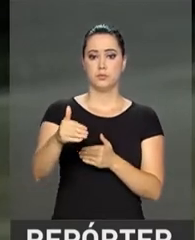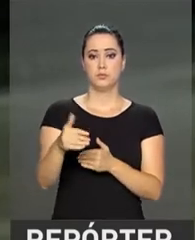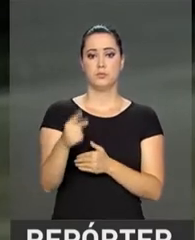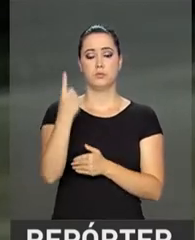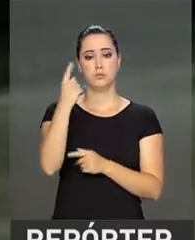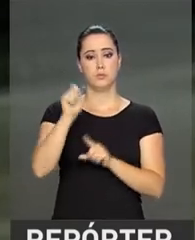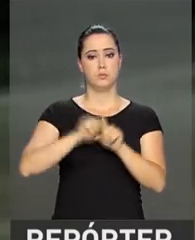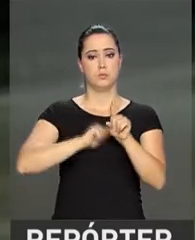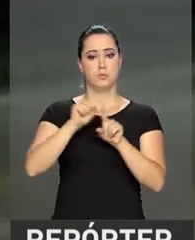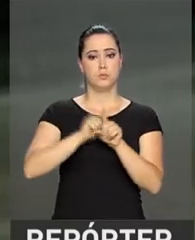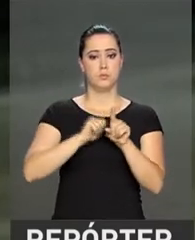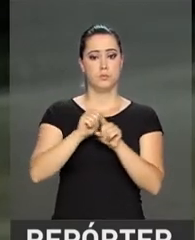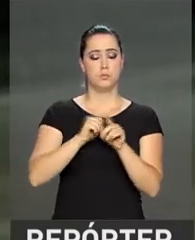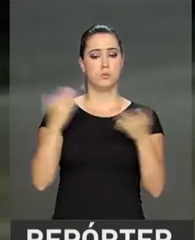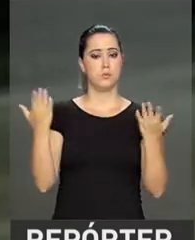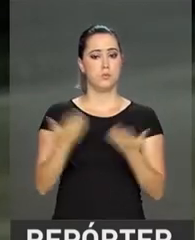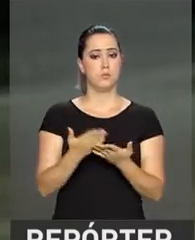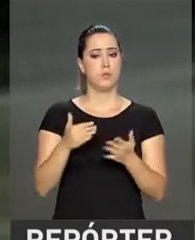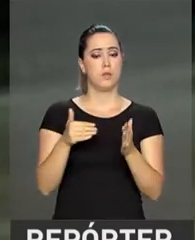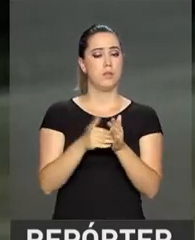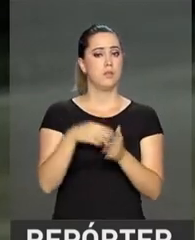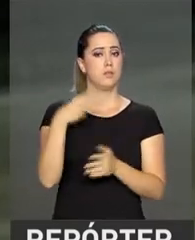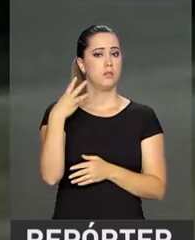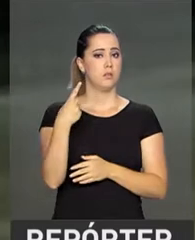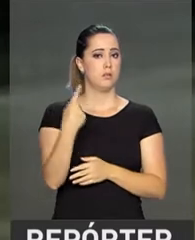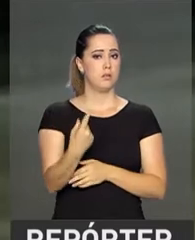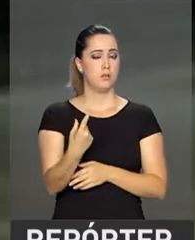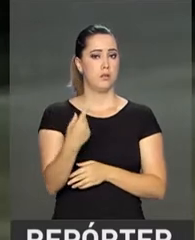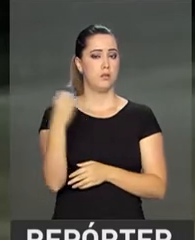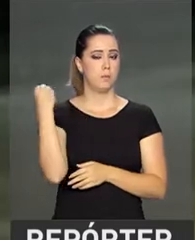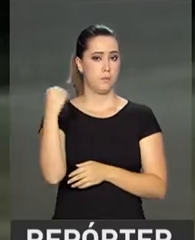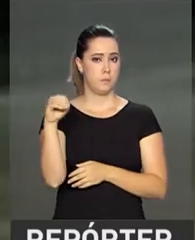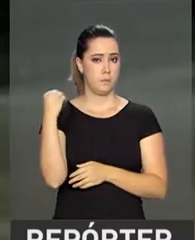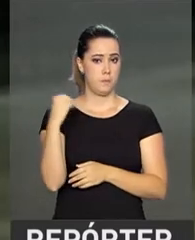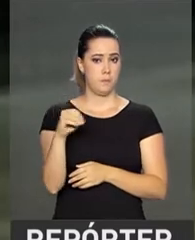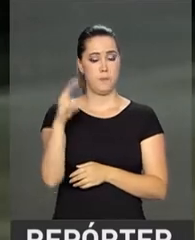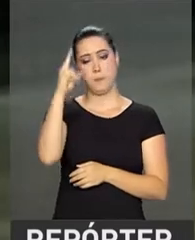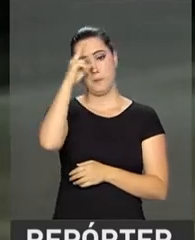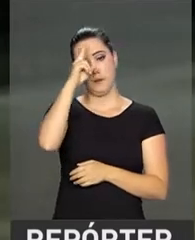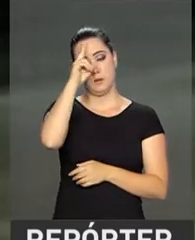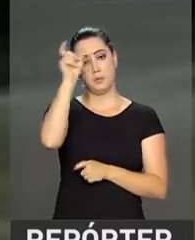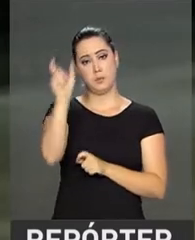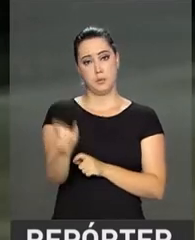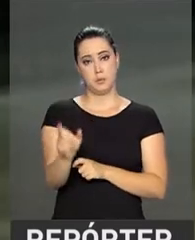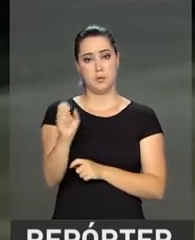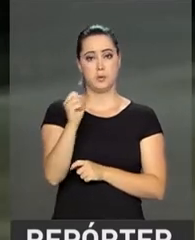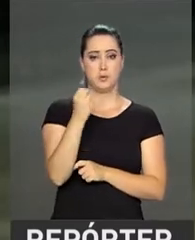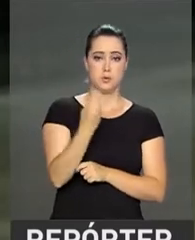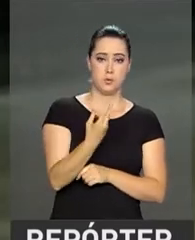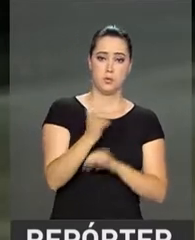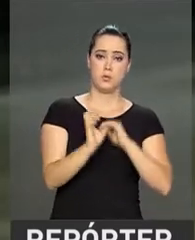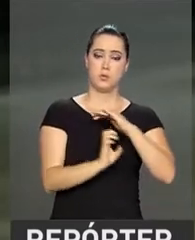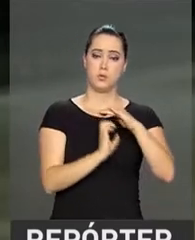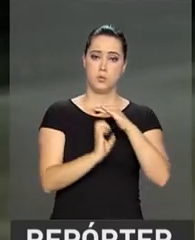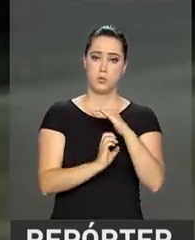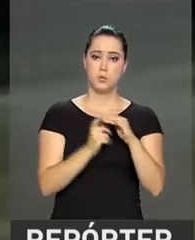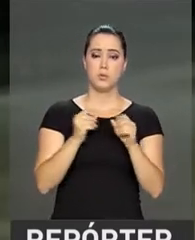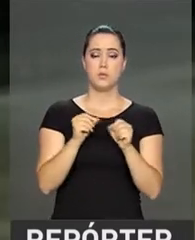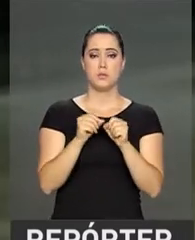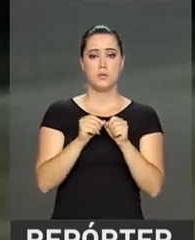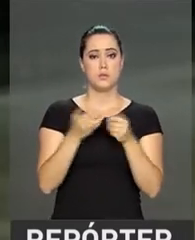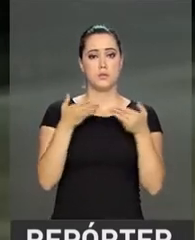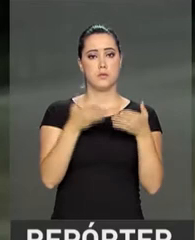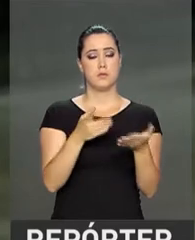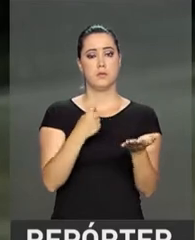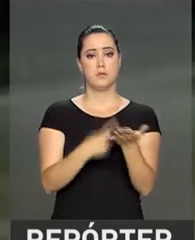mais um mês e vai agora até 31 de outubro. Lembrando que pessoas físicas e jurídicas que façam